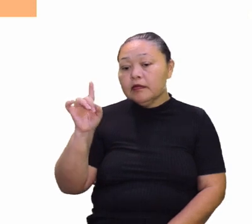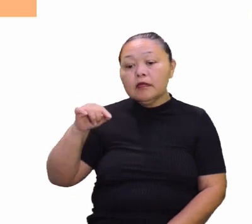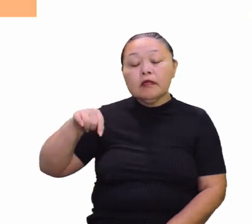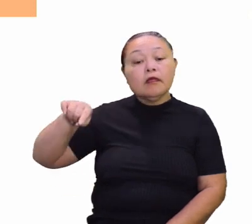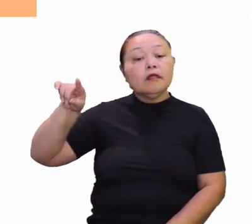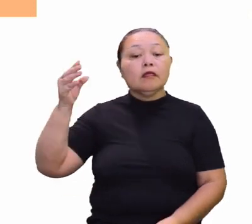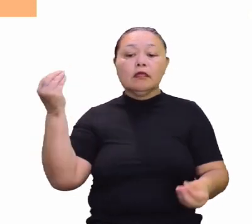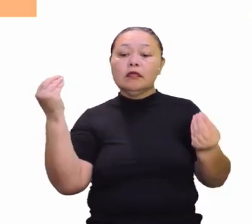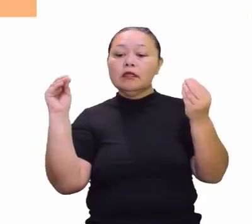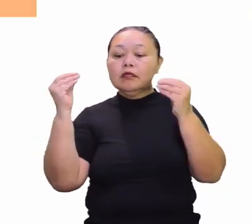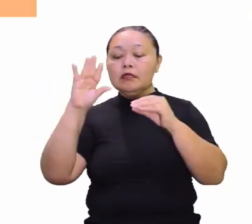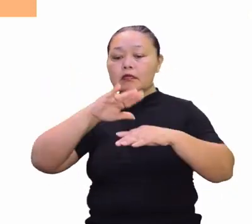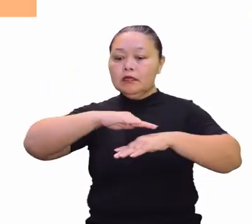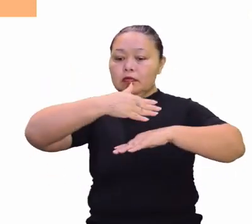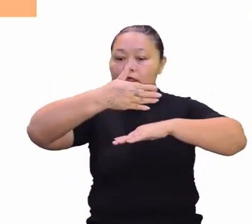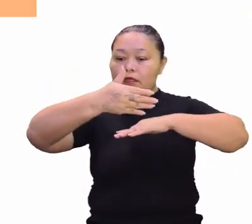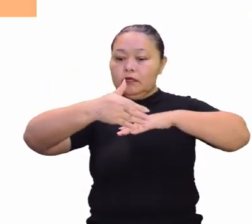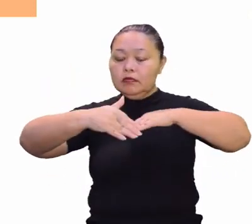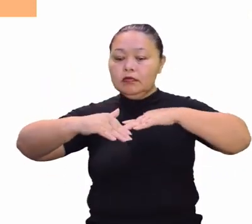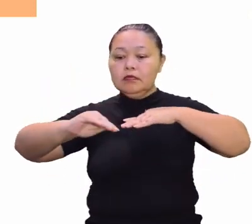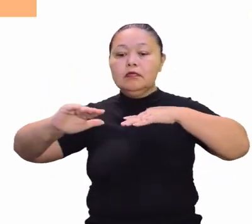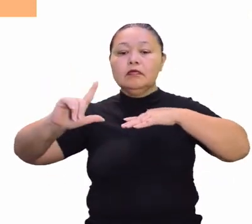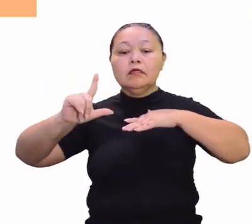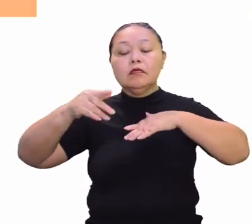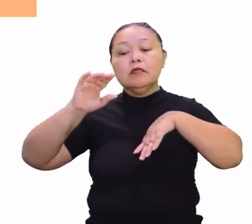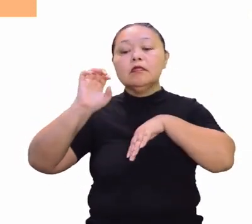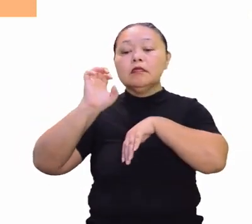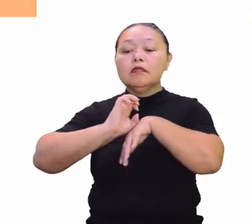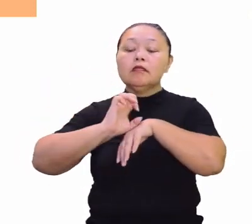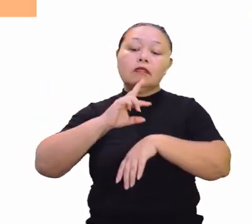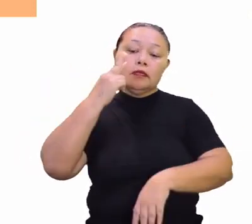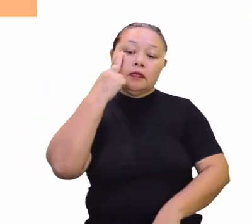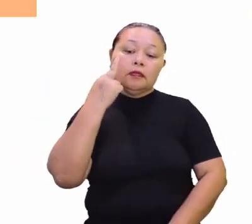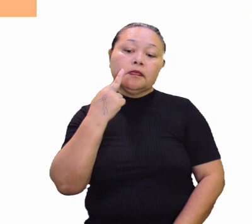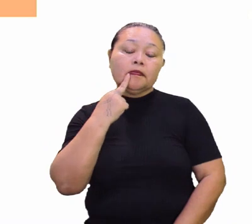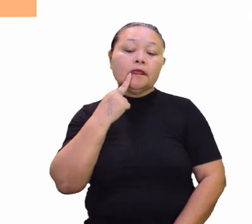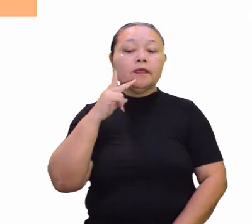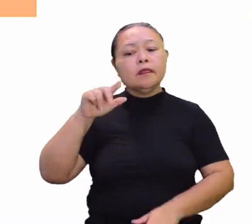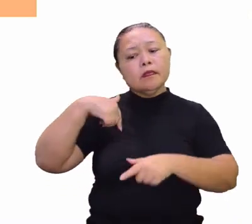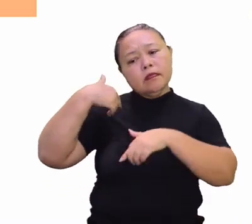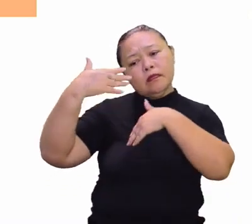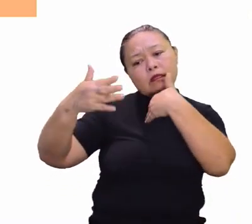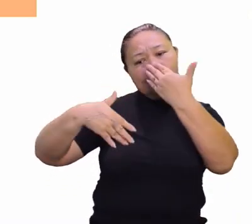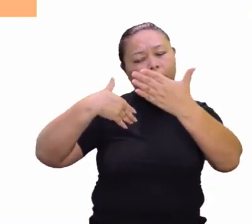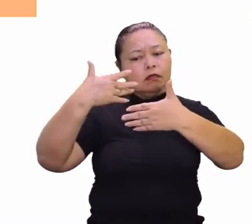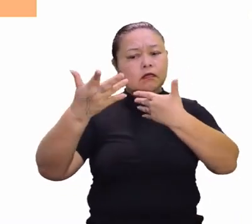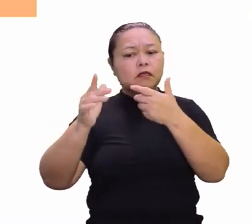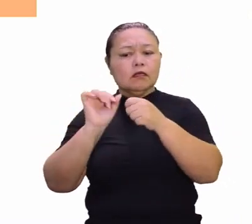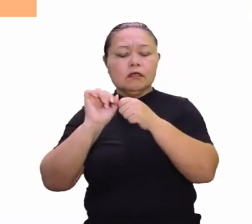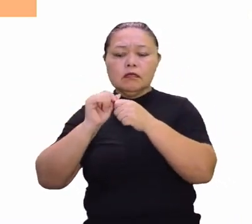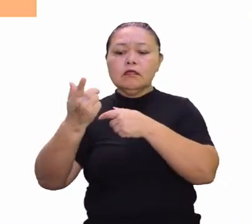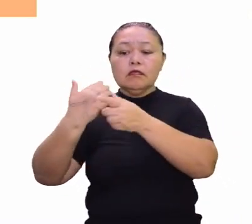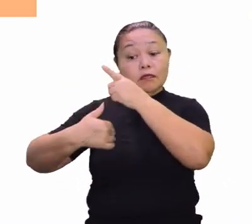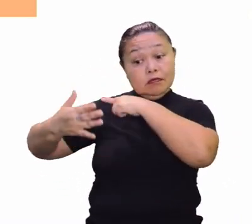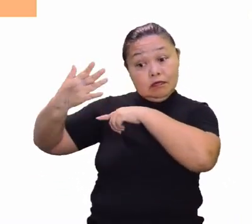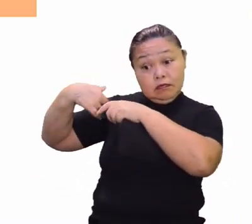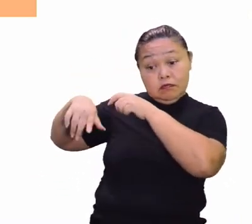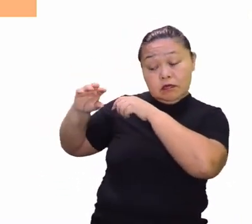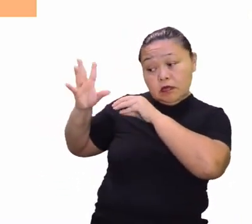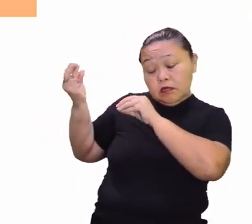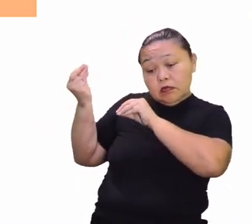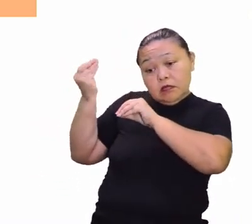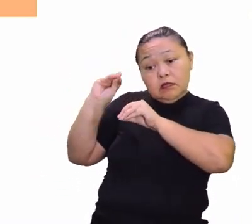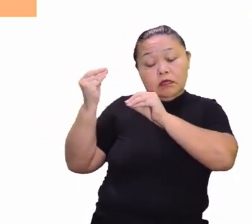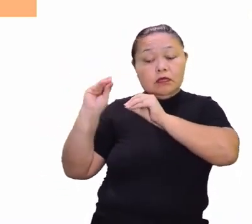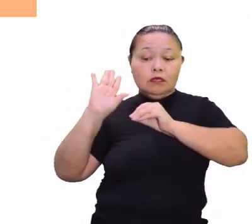essa configuração de relevo de Rondônia, reflexo de todo o processo geológico do passado que contribuiu